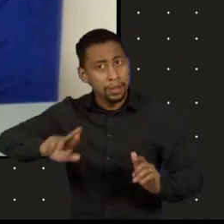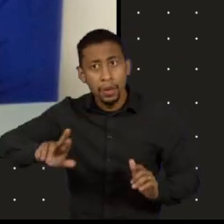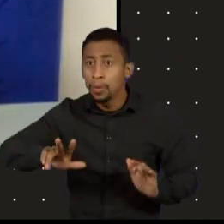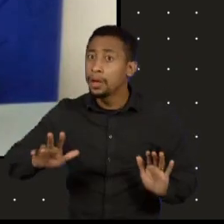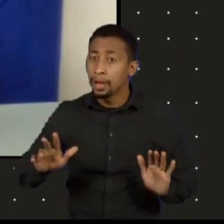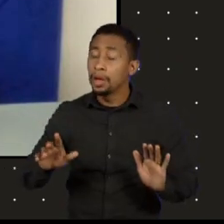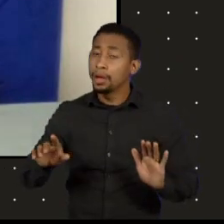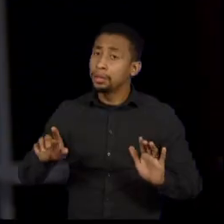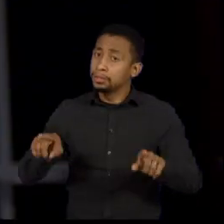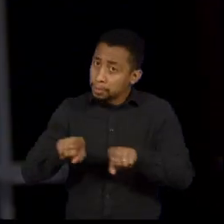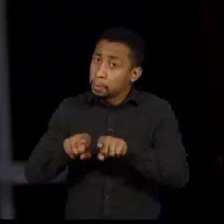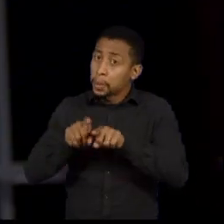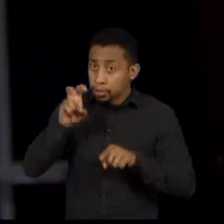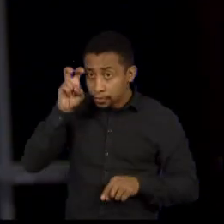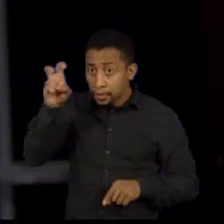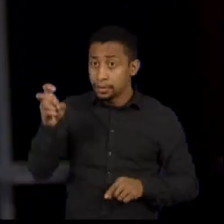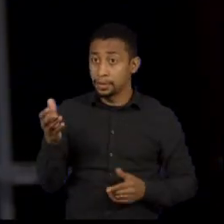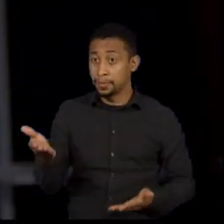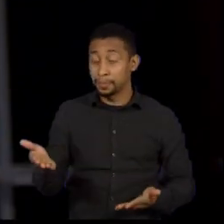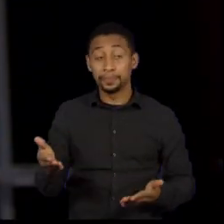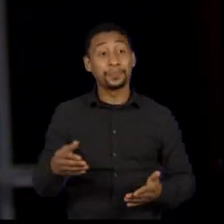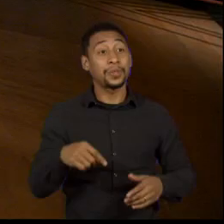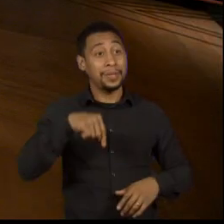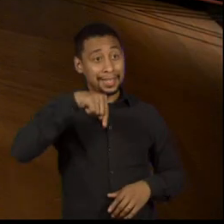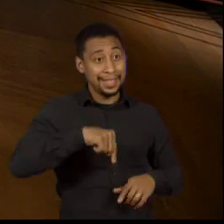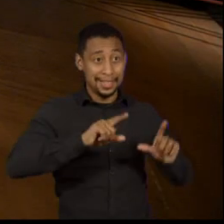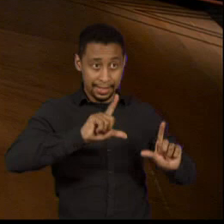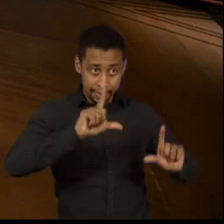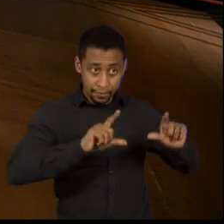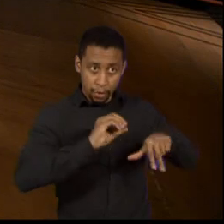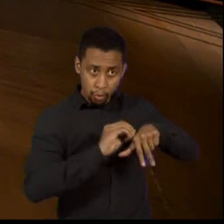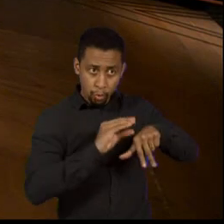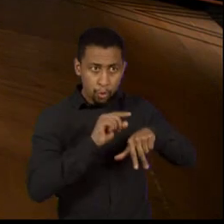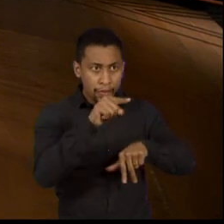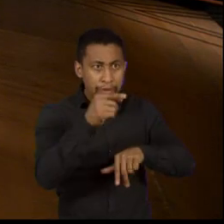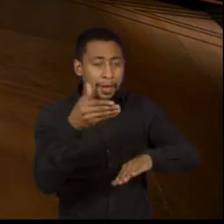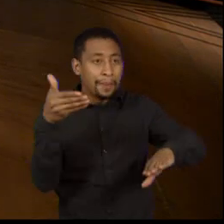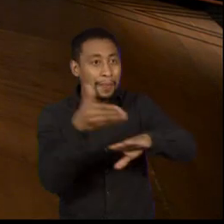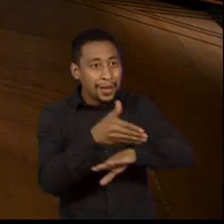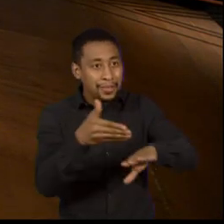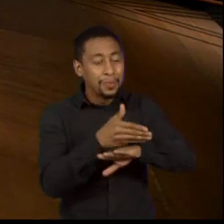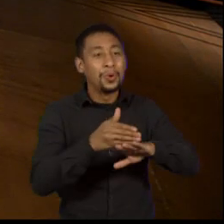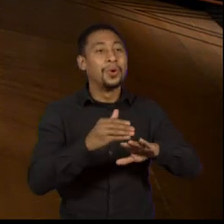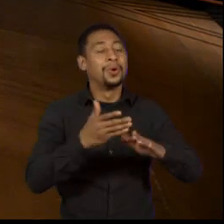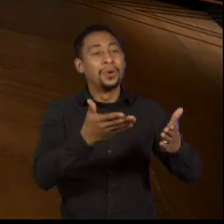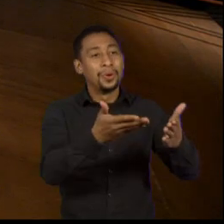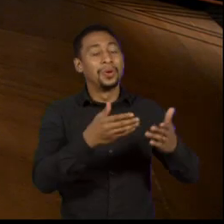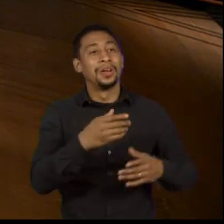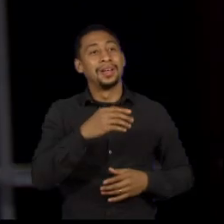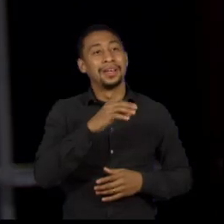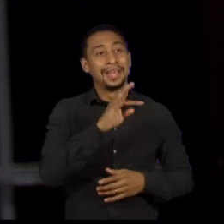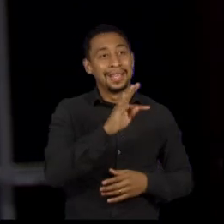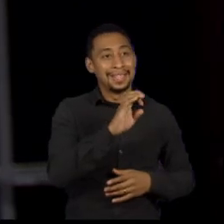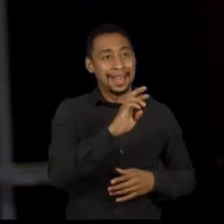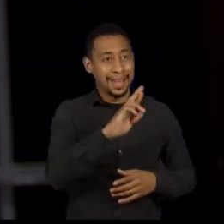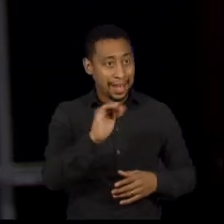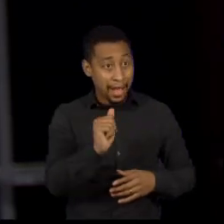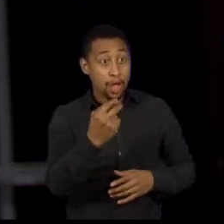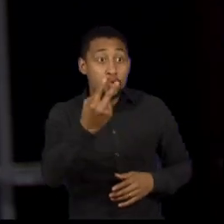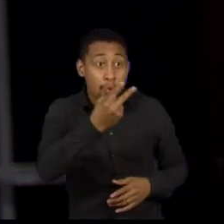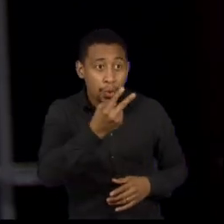do passatempo. Bom, e aqui na TV Cultura você participou do programa Terra 2, que tratava de temas como